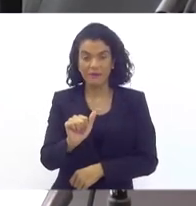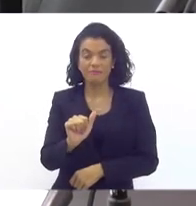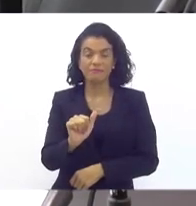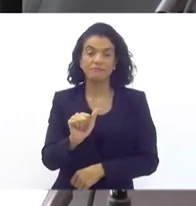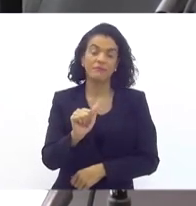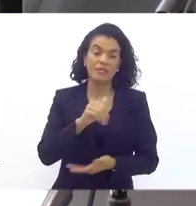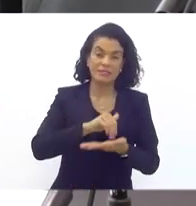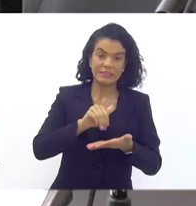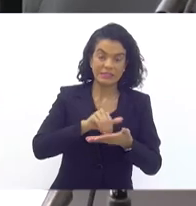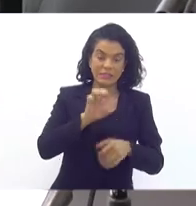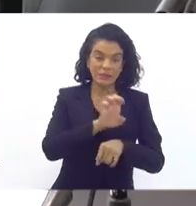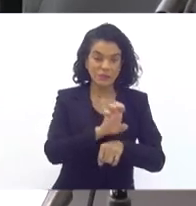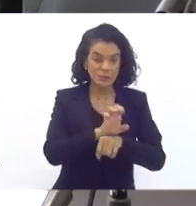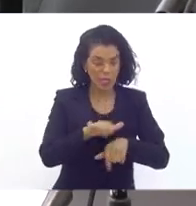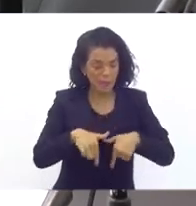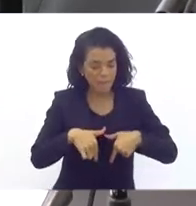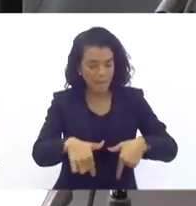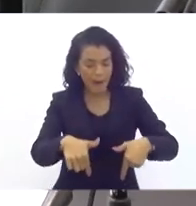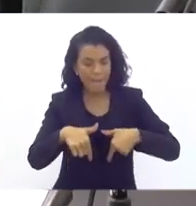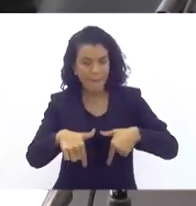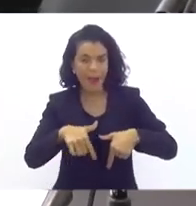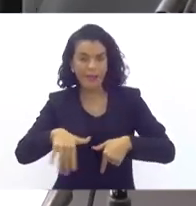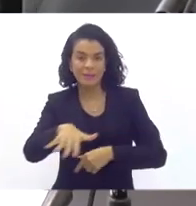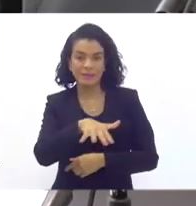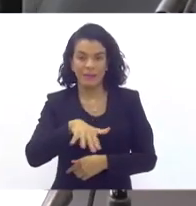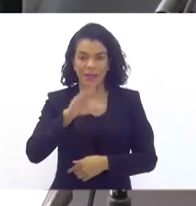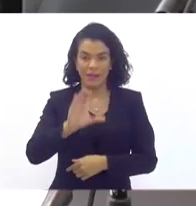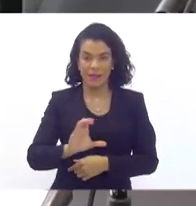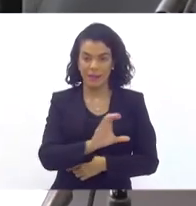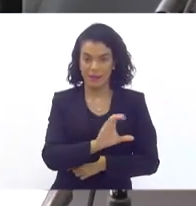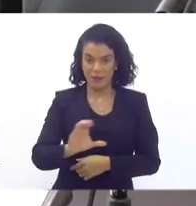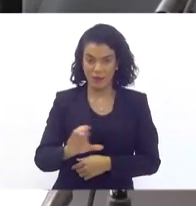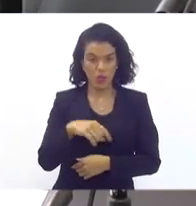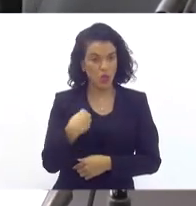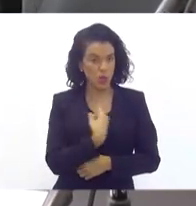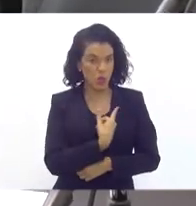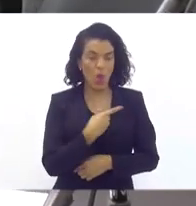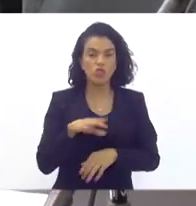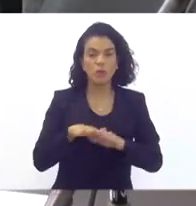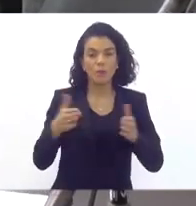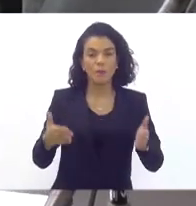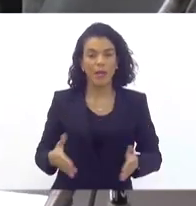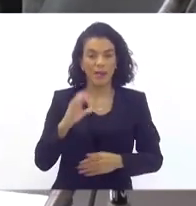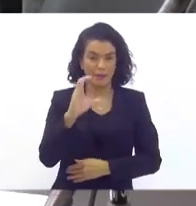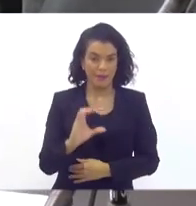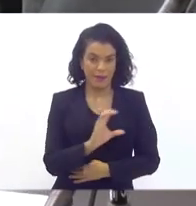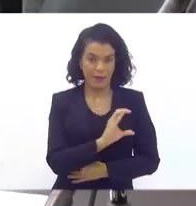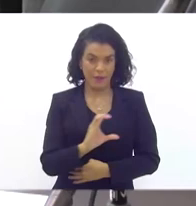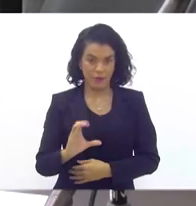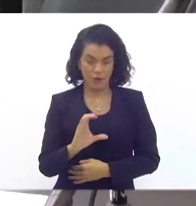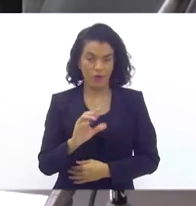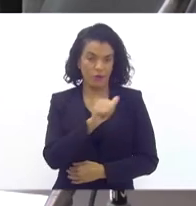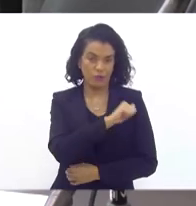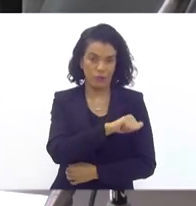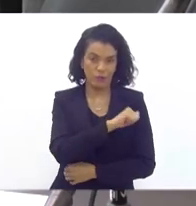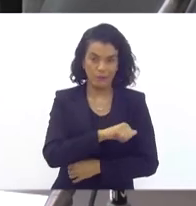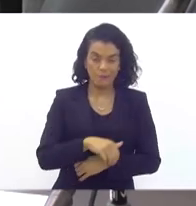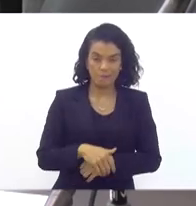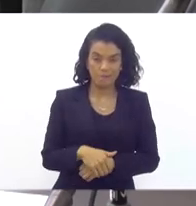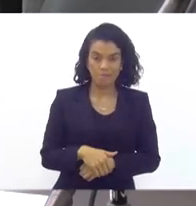um atuante parlamentar na área católica Porque nós somos a bancada Católica do Rio de Janeiro